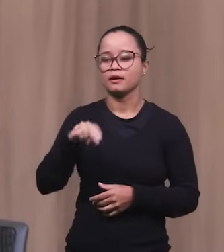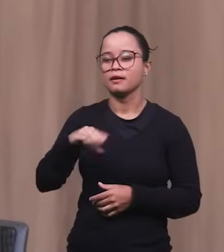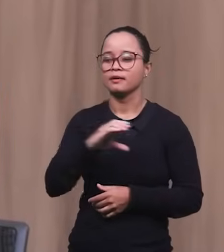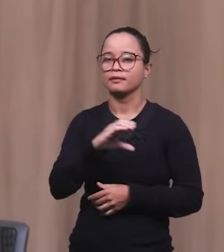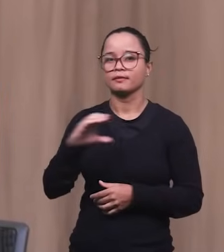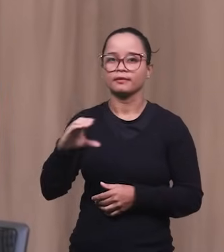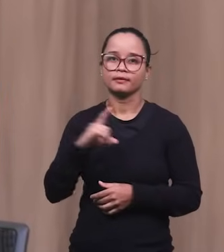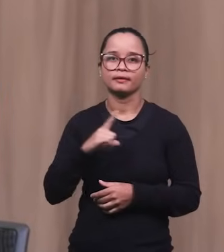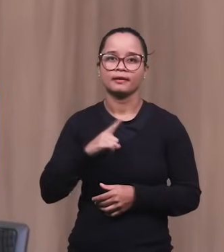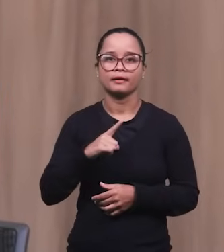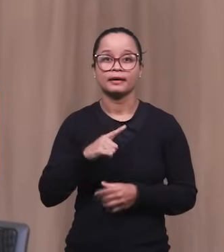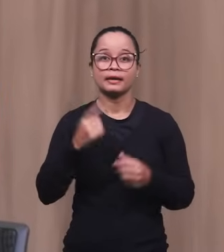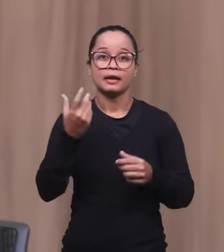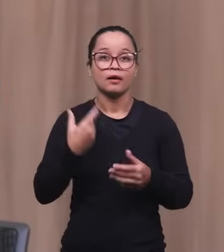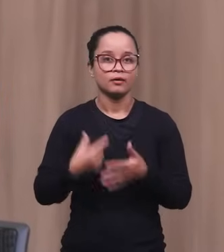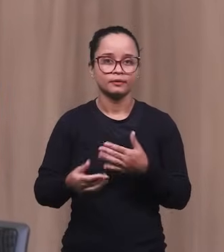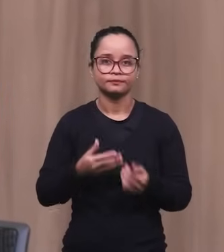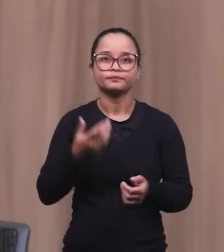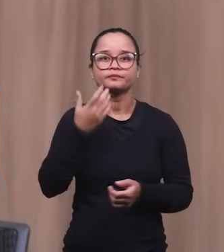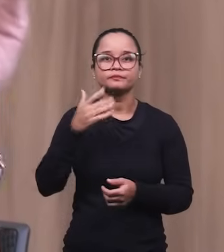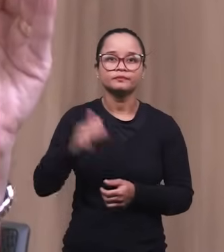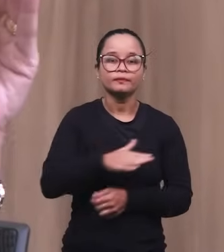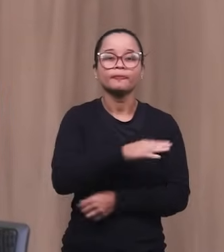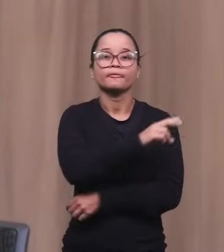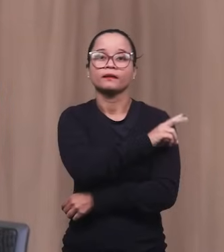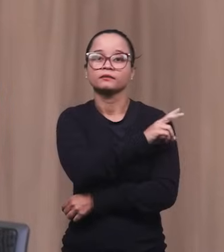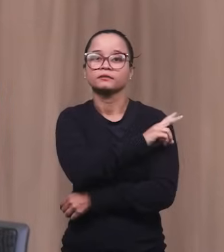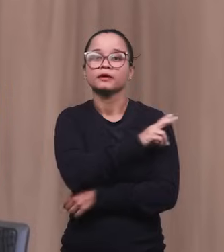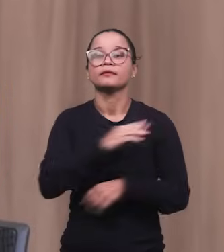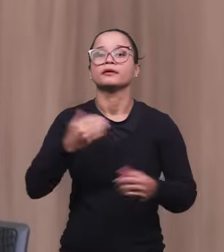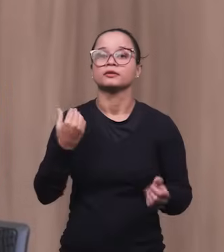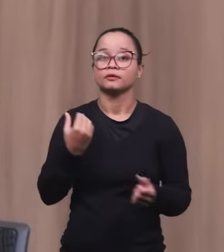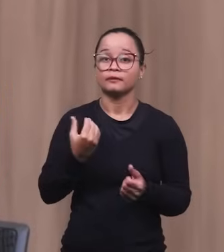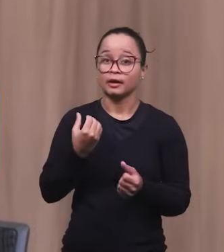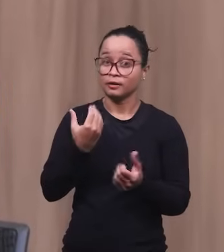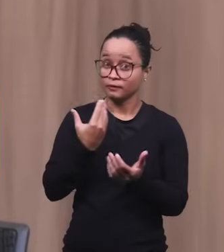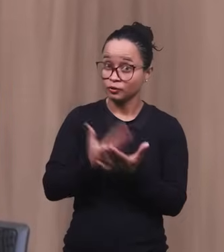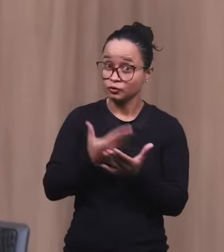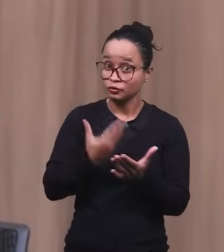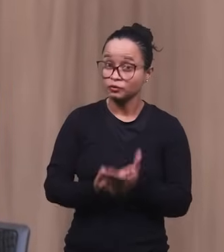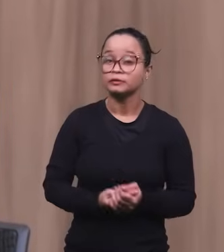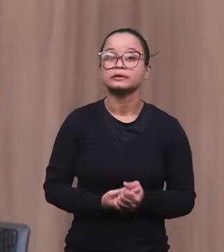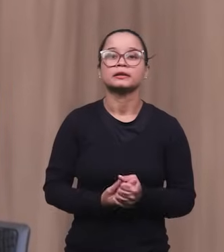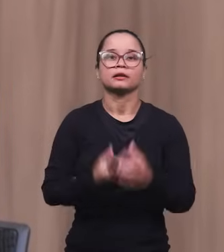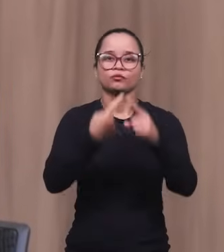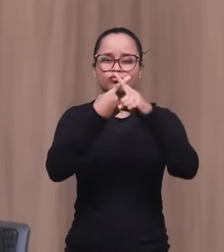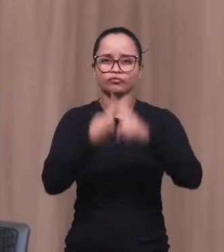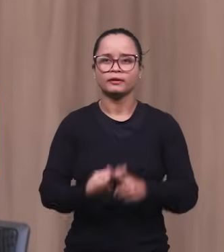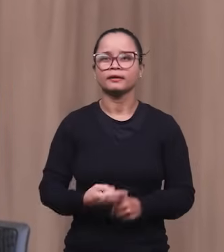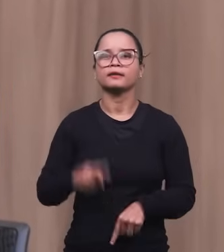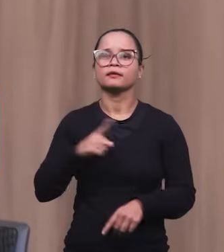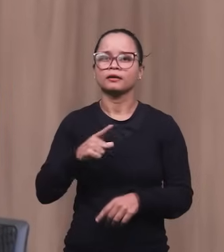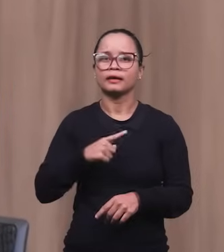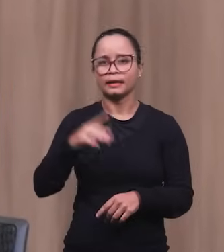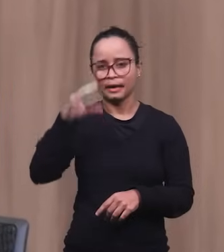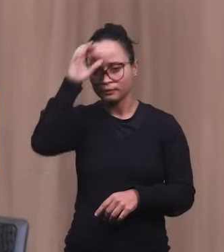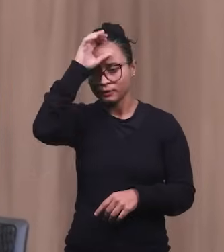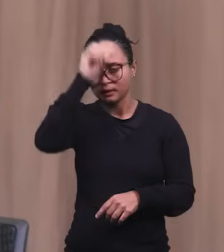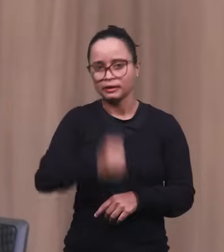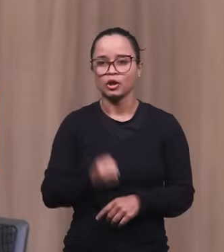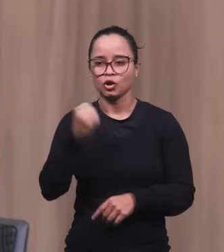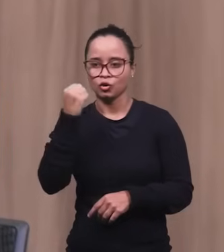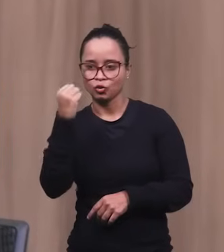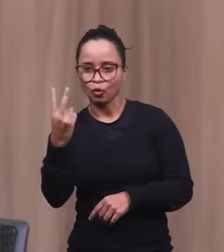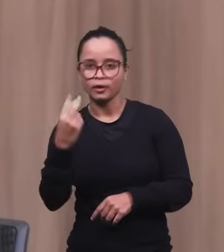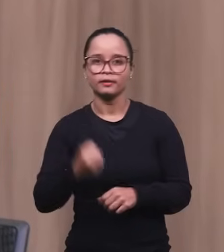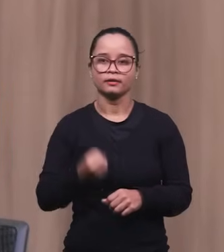BNCC, toda criança do 2º ano em qualquer escola, exemplo, vai estudar multiplicação, tabuada de 2 e 3. Qualquer escola, porque